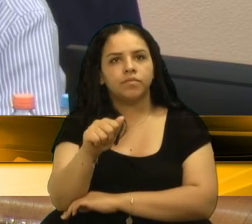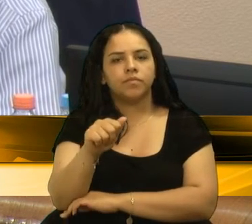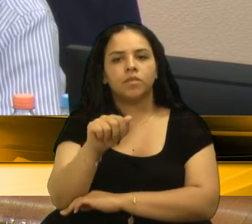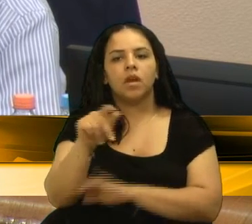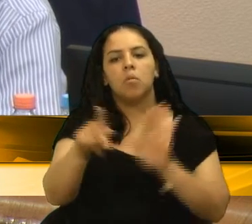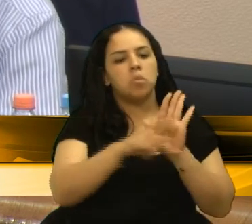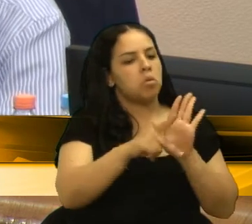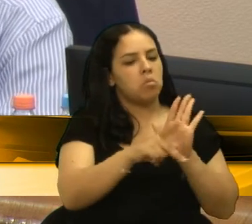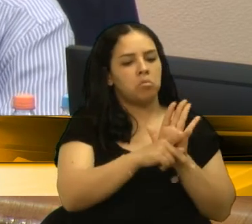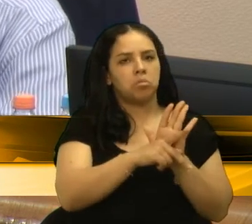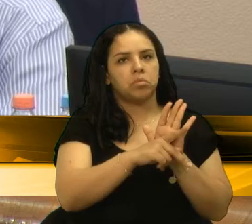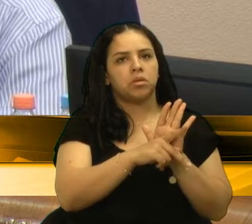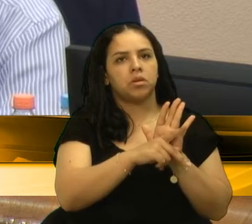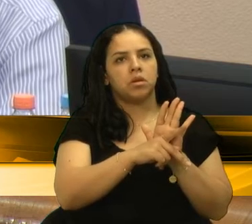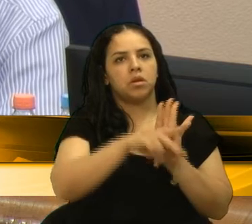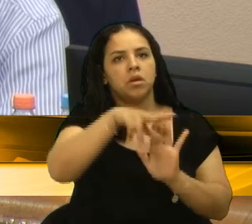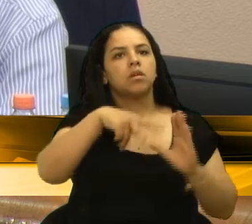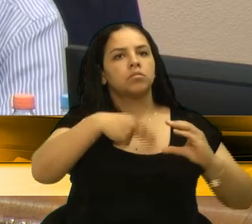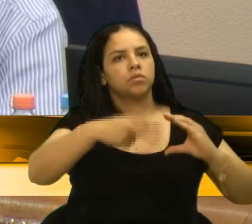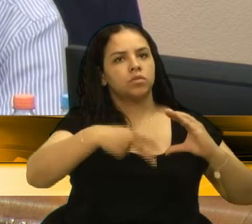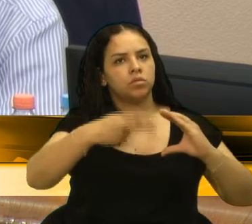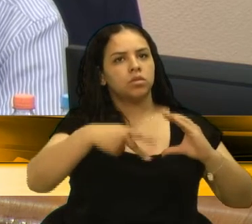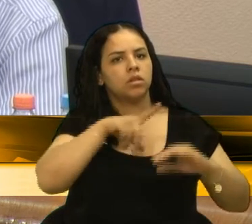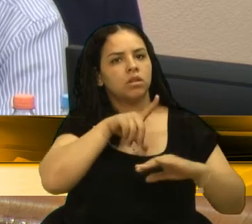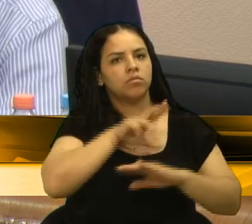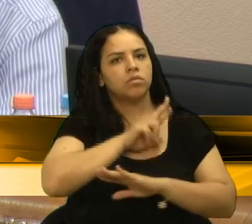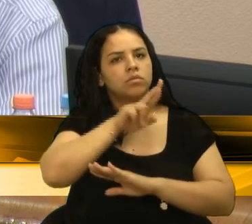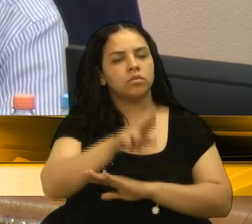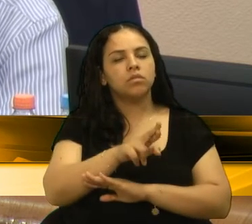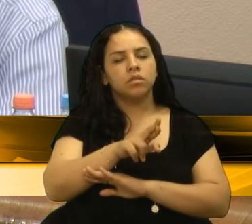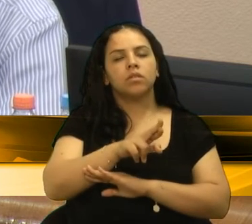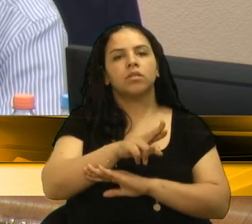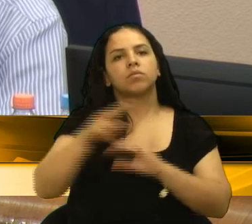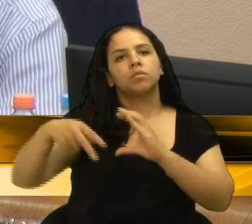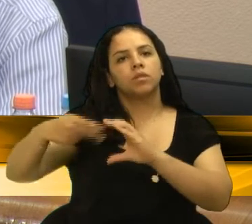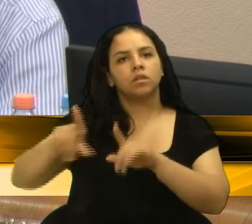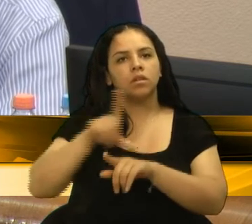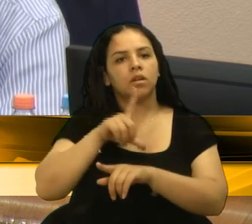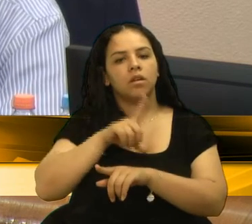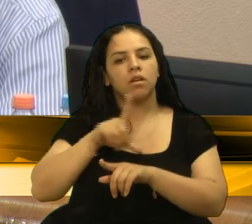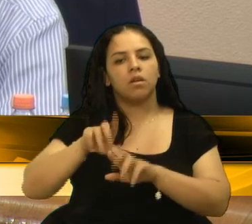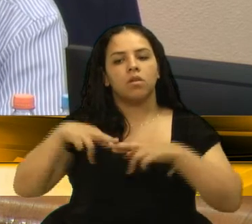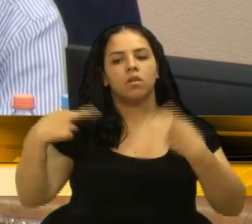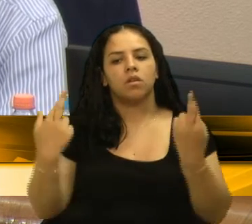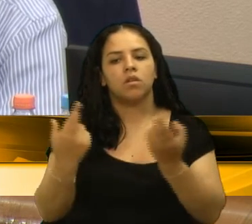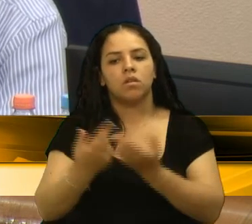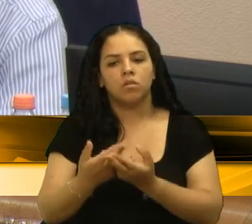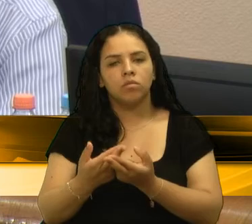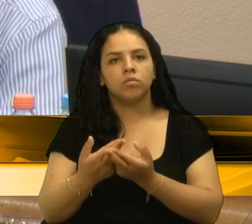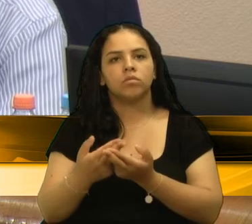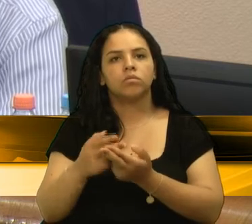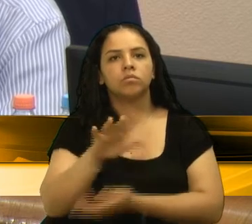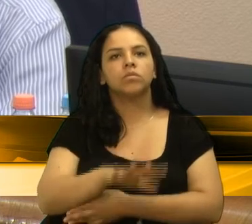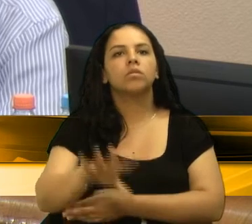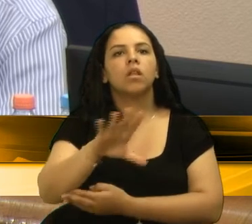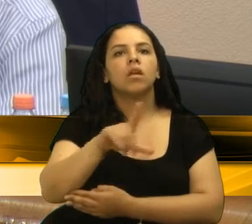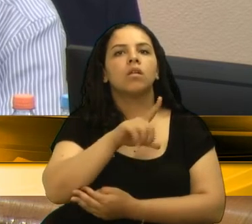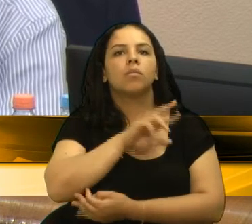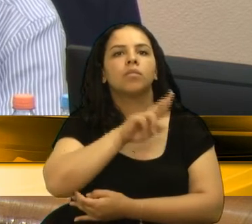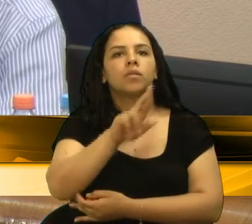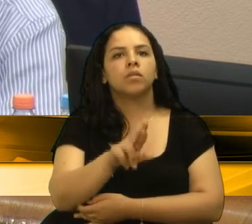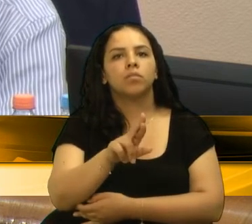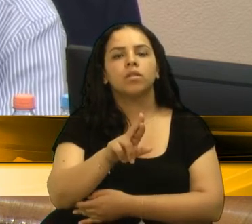de Vereadores esteve representada. Doutora Cássia, a Câmara de Vereadores esteve na reunião pública. Doutora Mirângela esteve representada pela vereadora